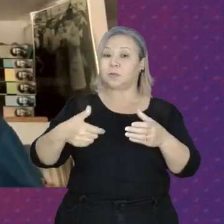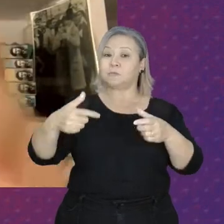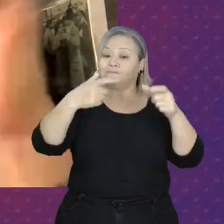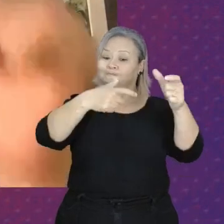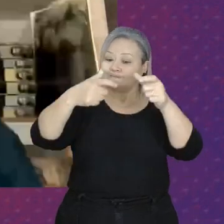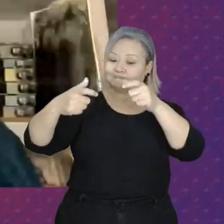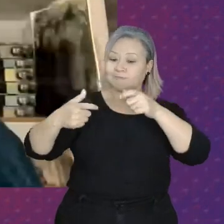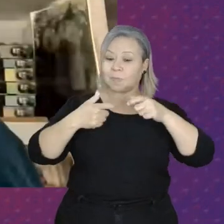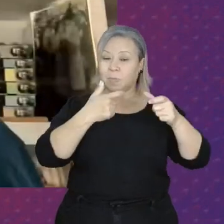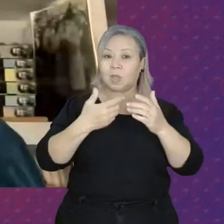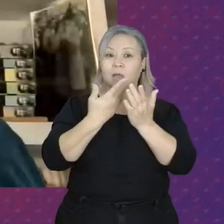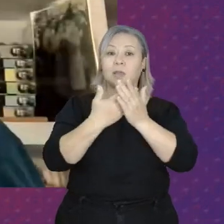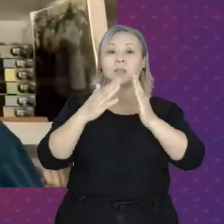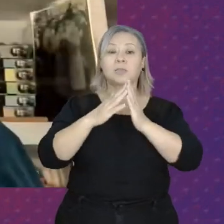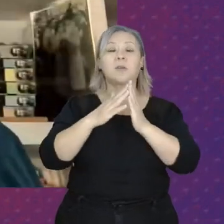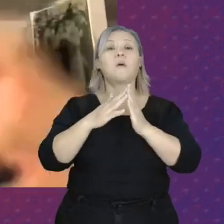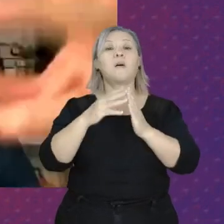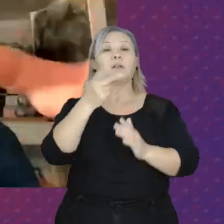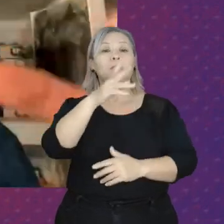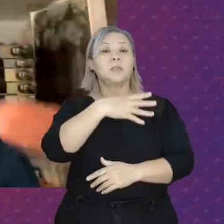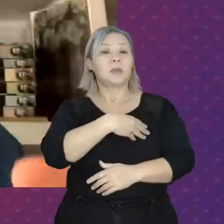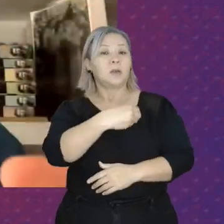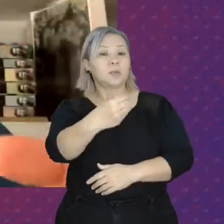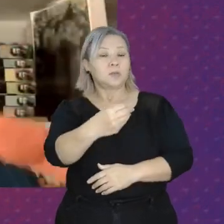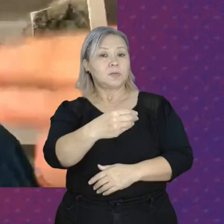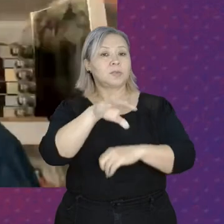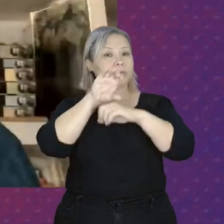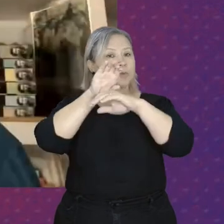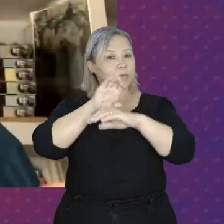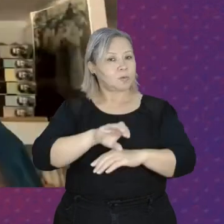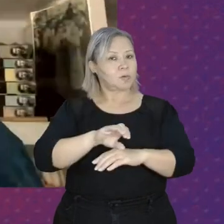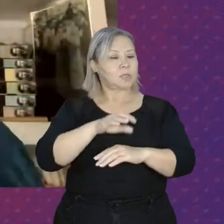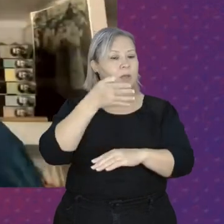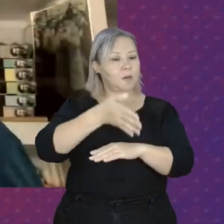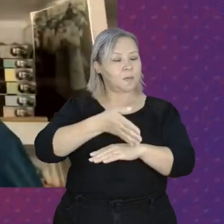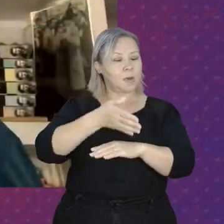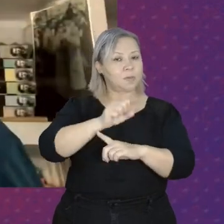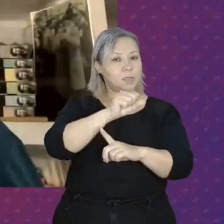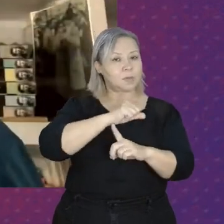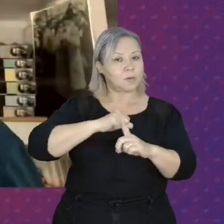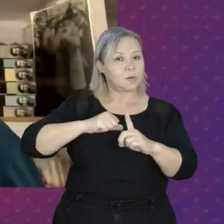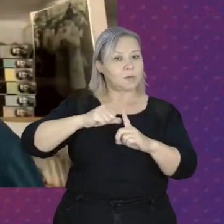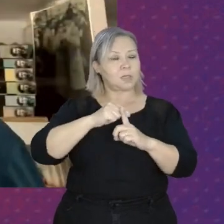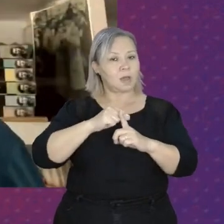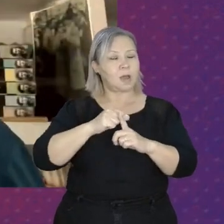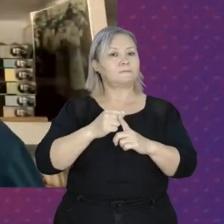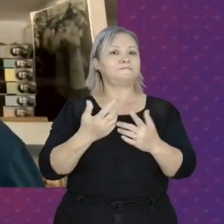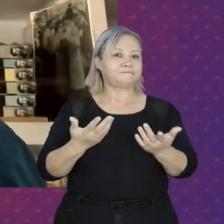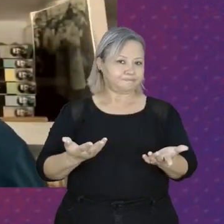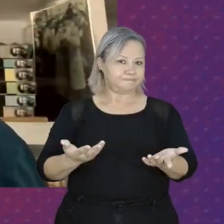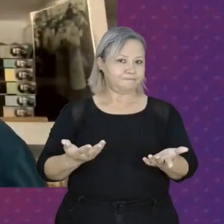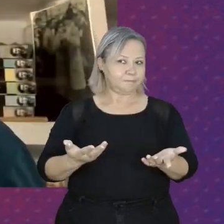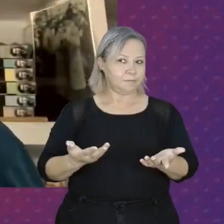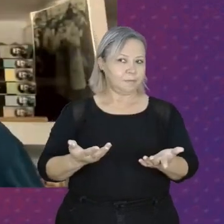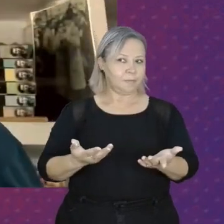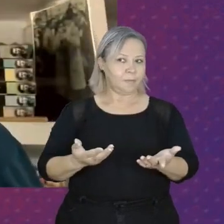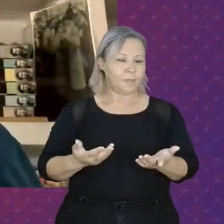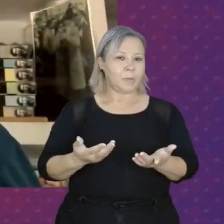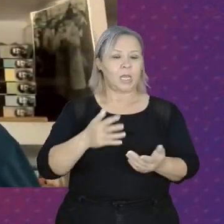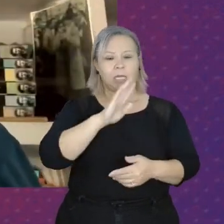territórios, na escola dos seus filhos, nos conselhos de participação social, conselho da criança e